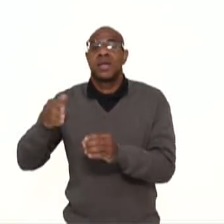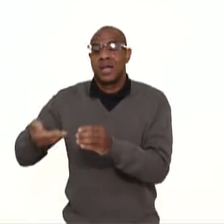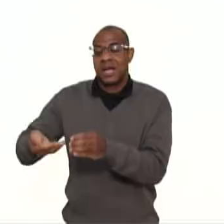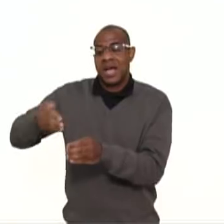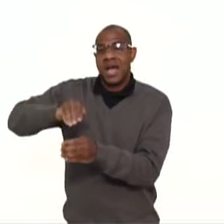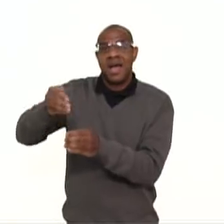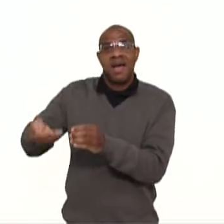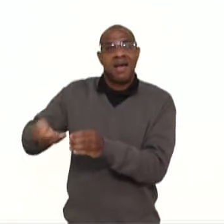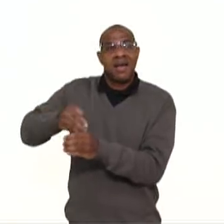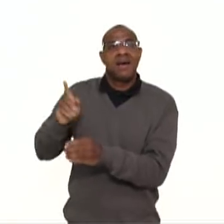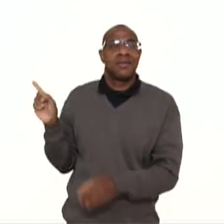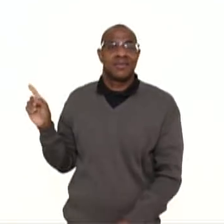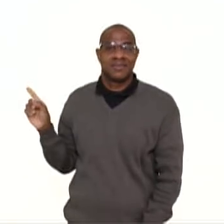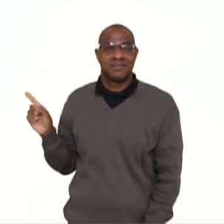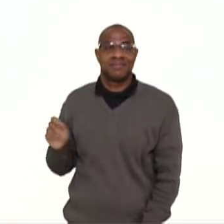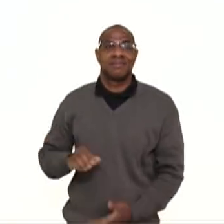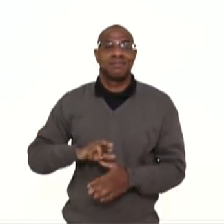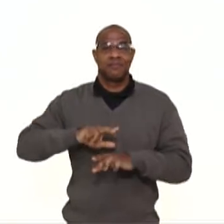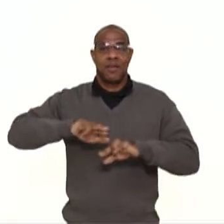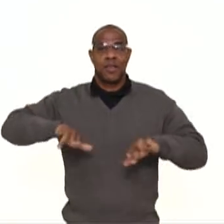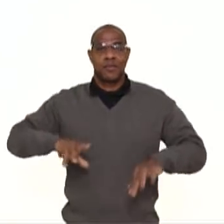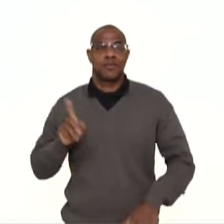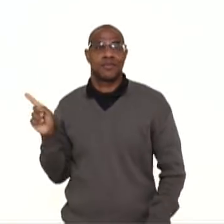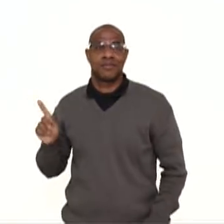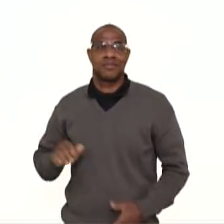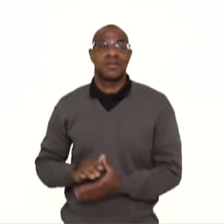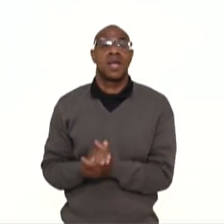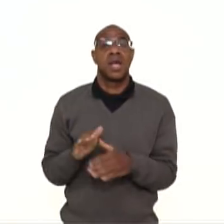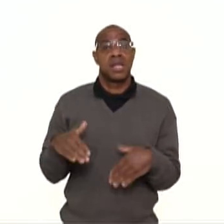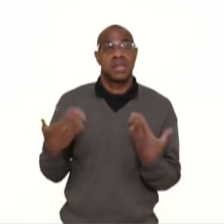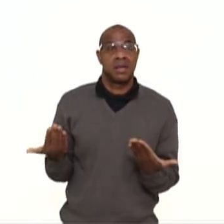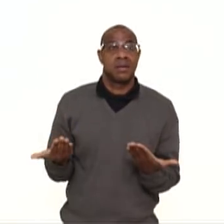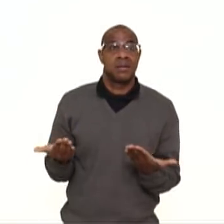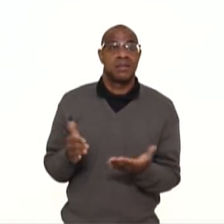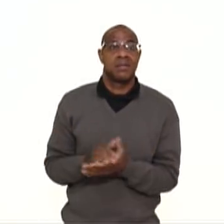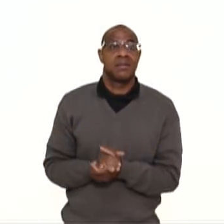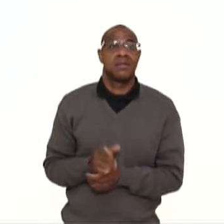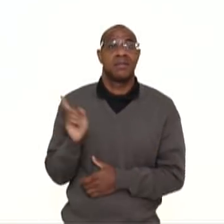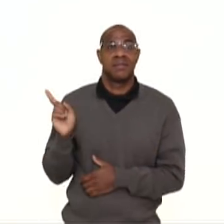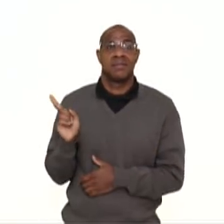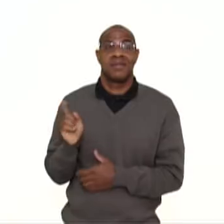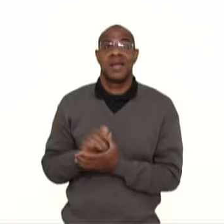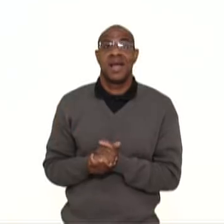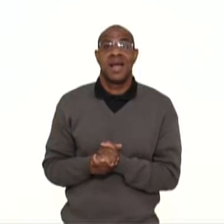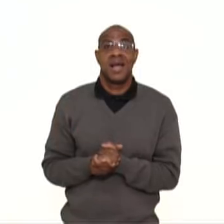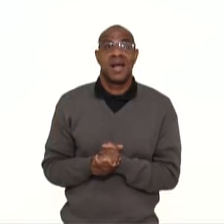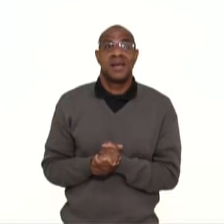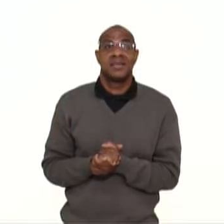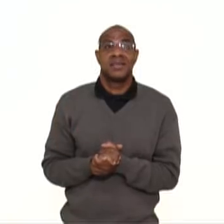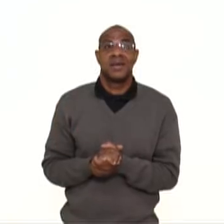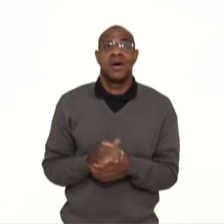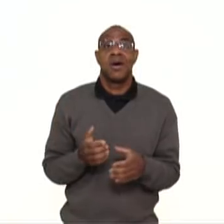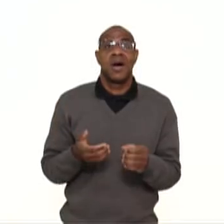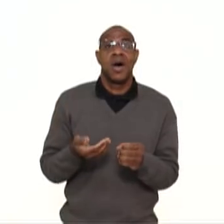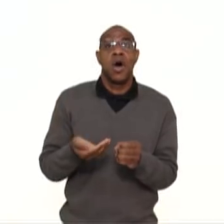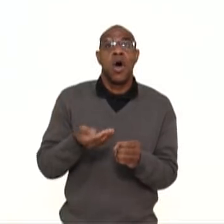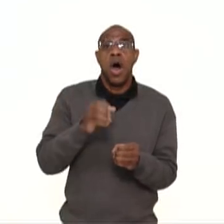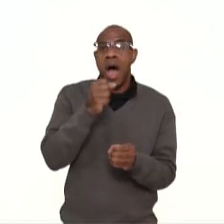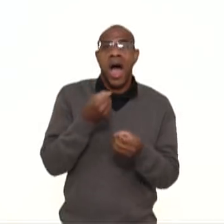1/5, tá? Ou então, note que a escolha do sabor de sorvete não interfere na escolha da